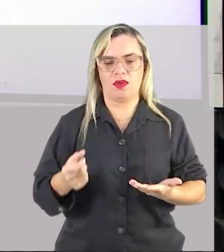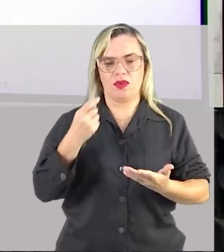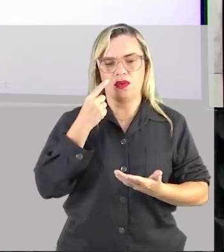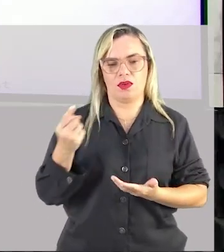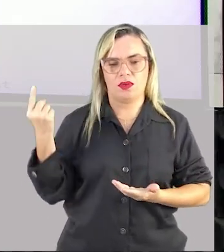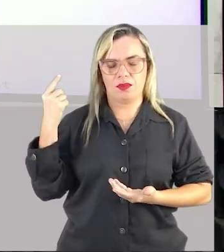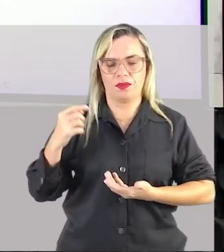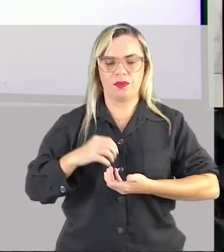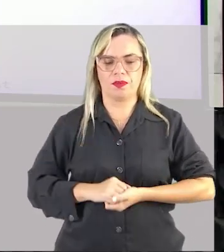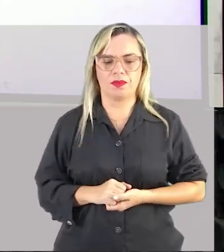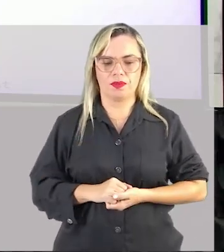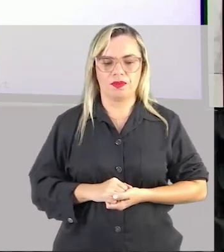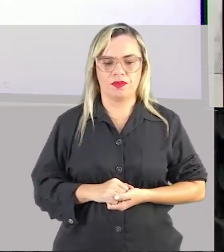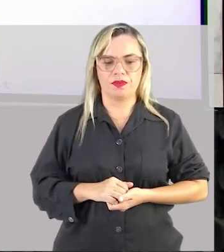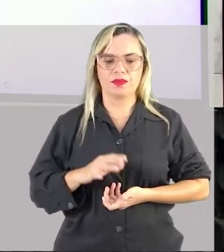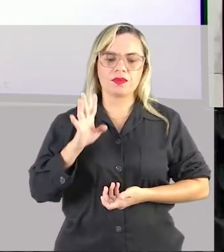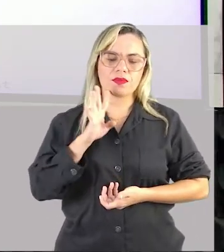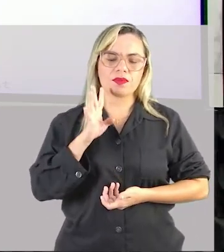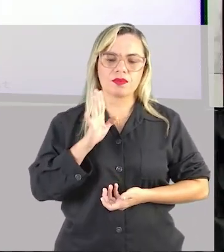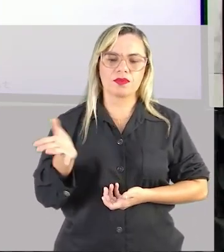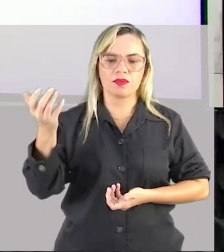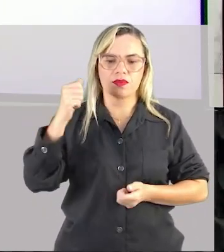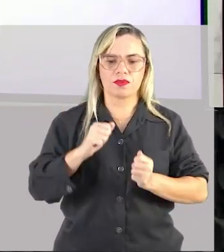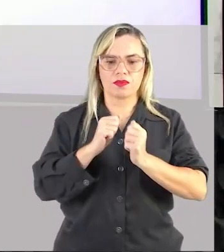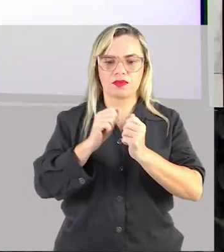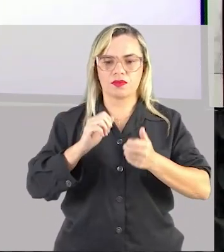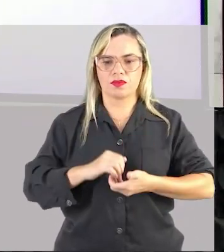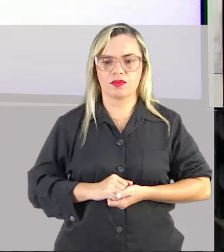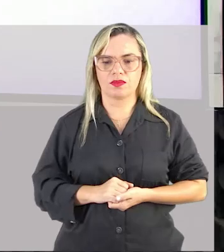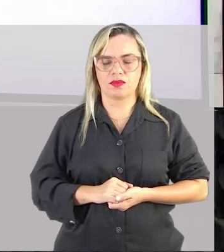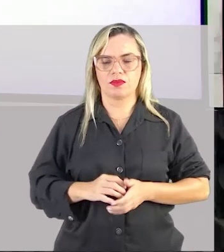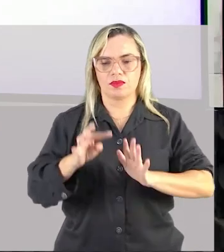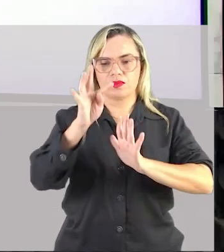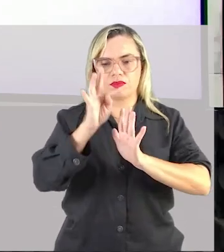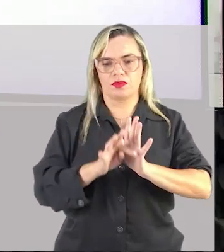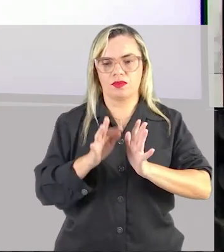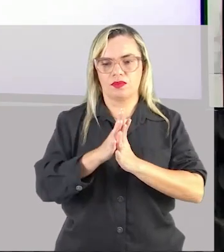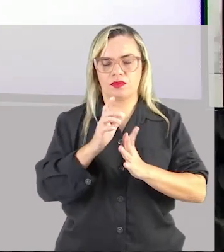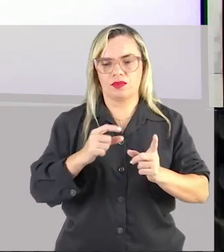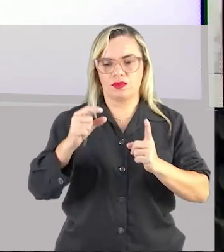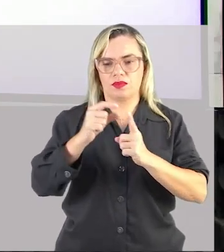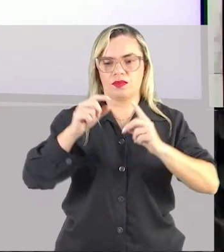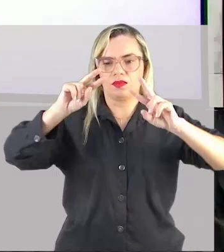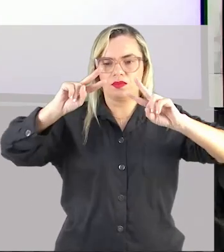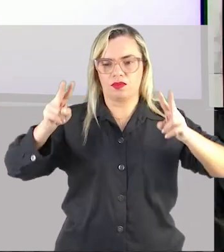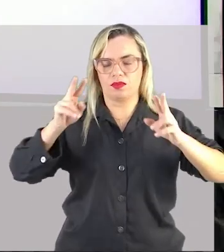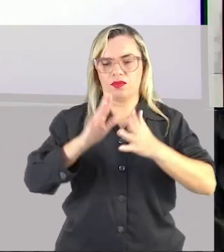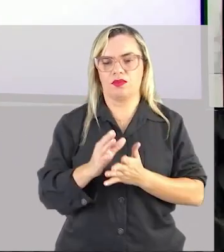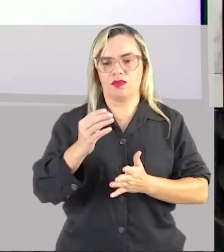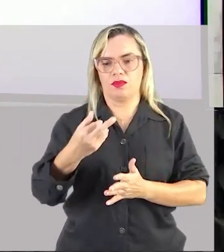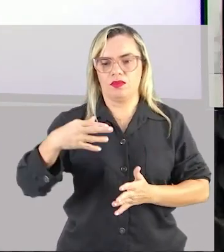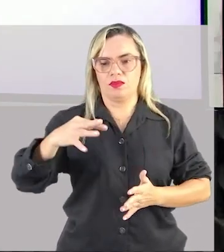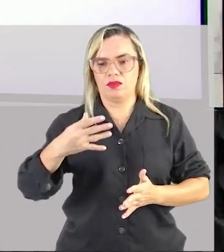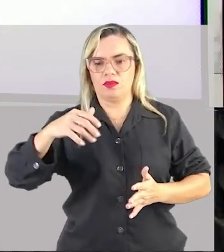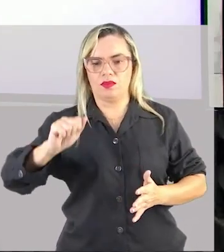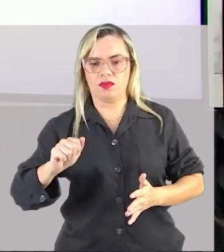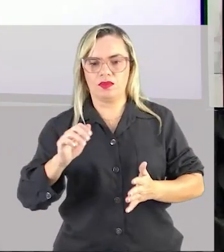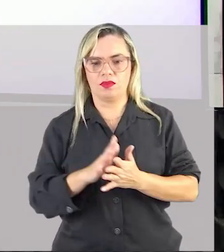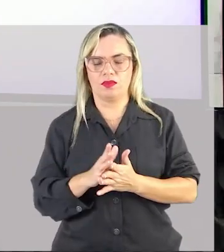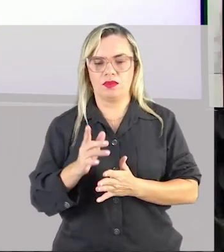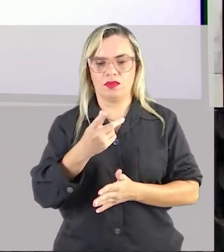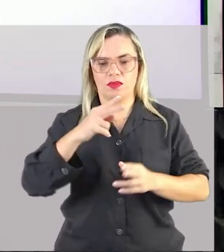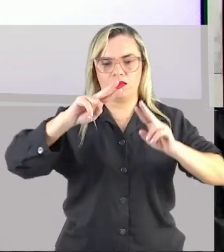em tempos de pandemia. Beleza? Bora lá. No texto, as palavras criança